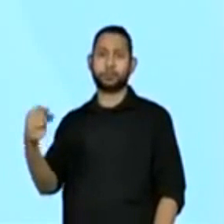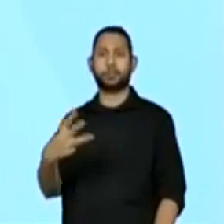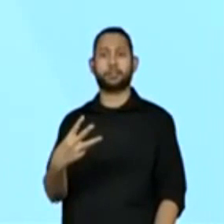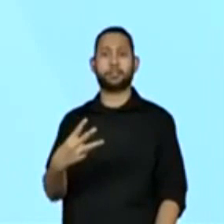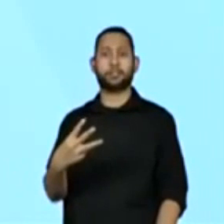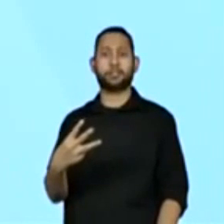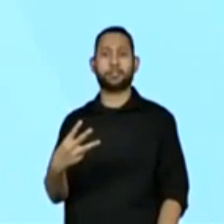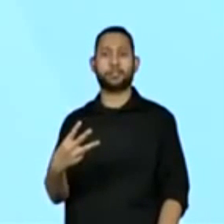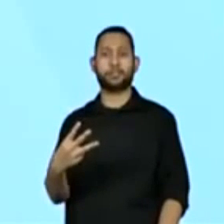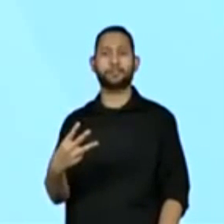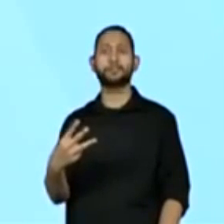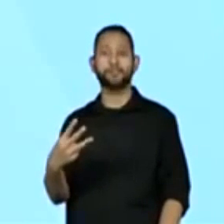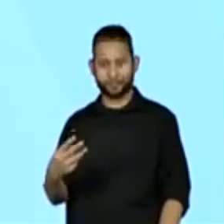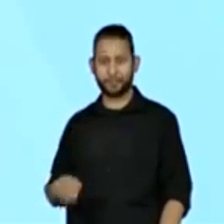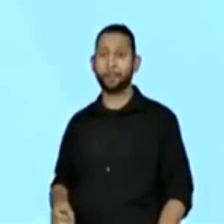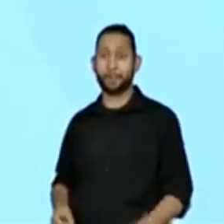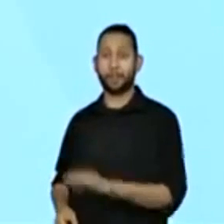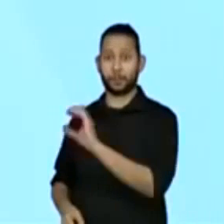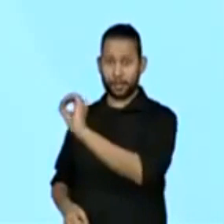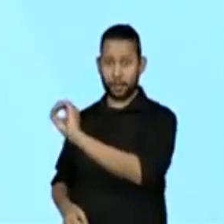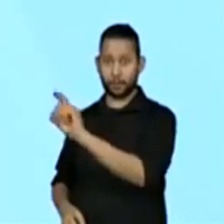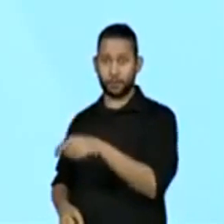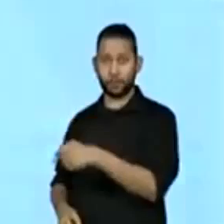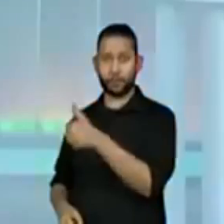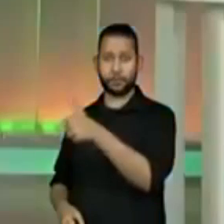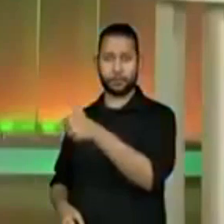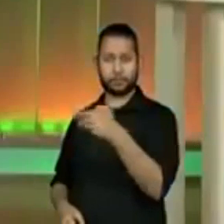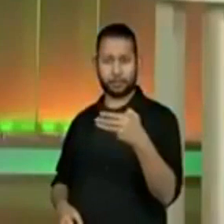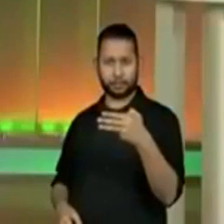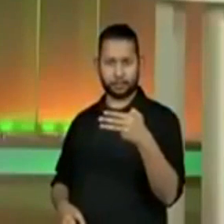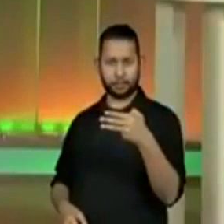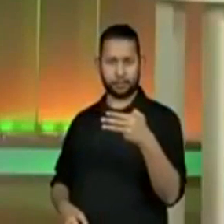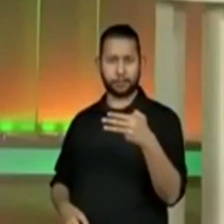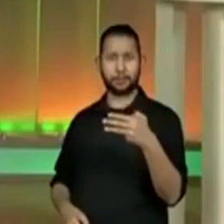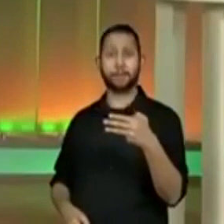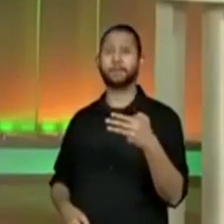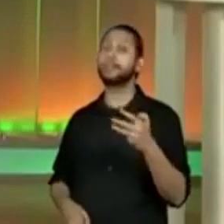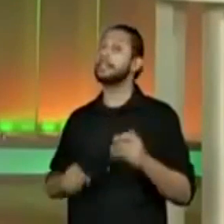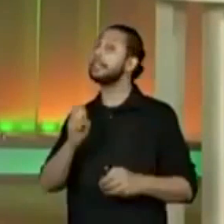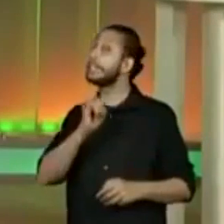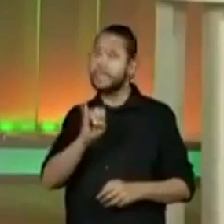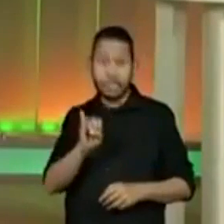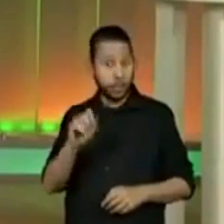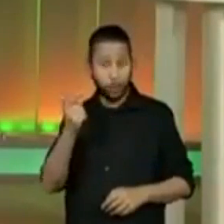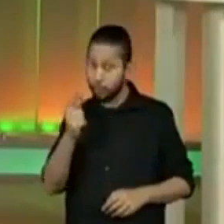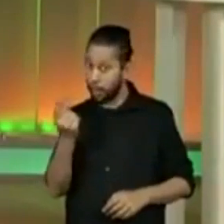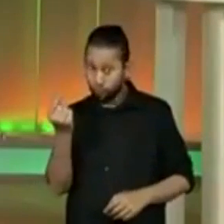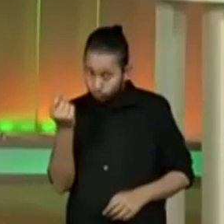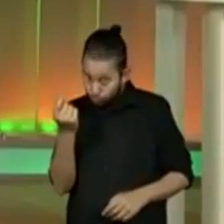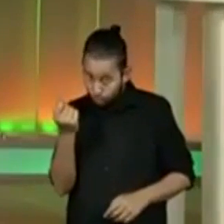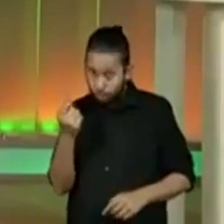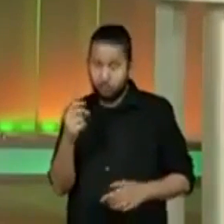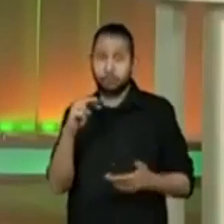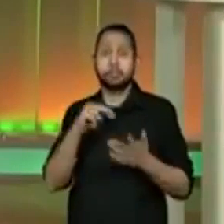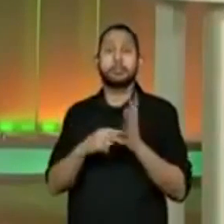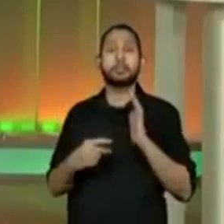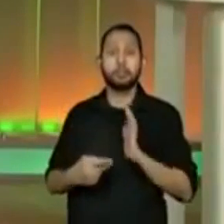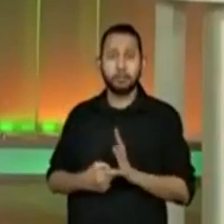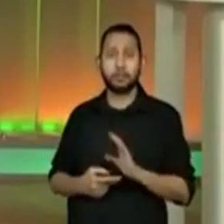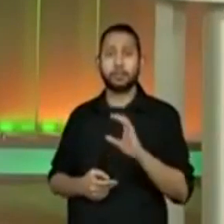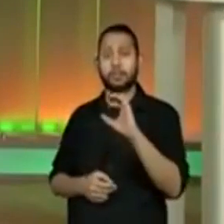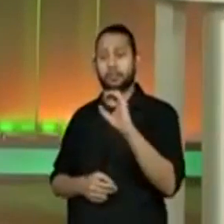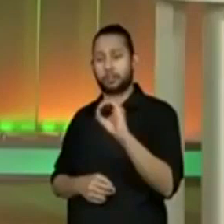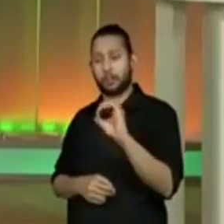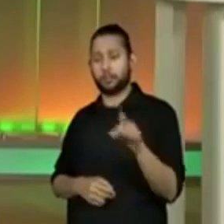centavos? Se não for sistema monetário, seria 13 centésimos. Presta atenção do jeito que eu estou